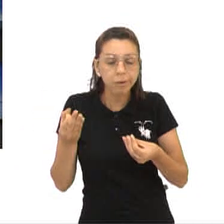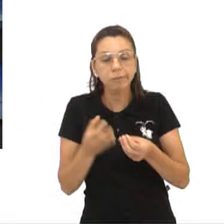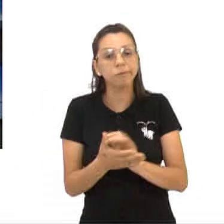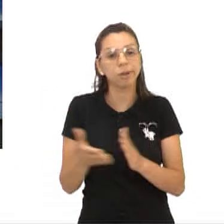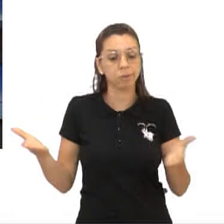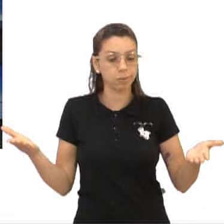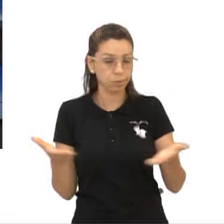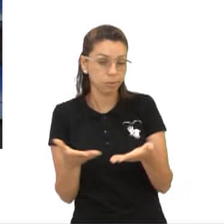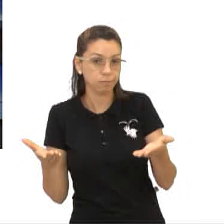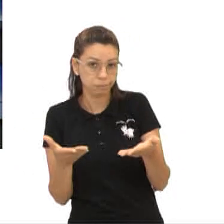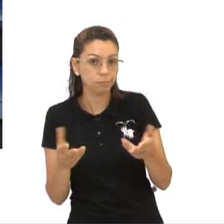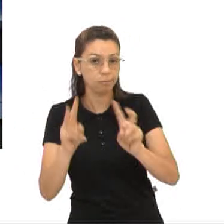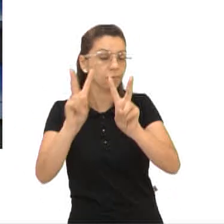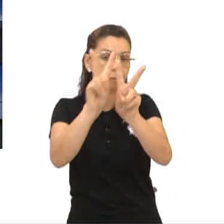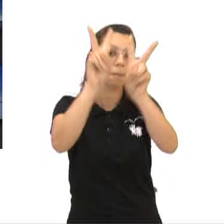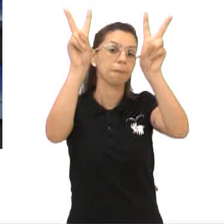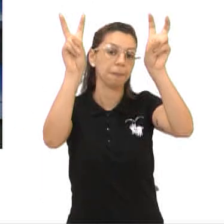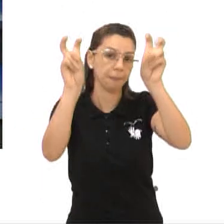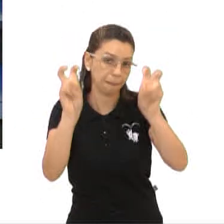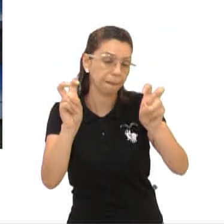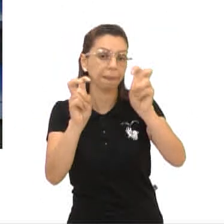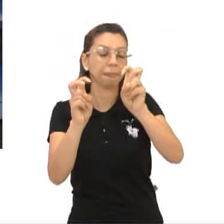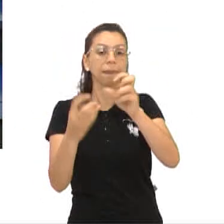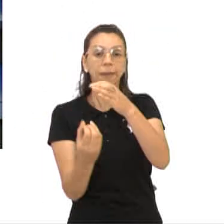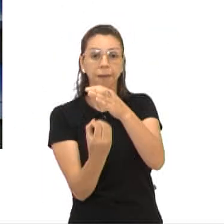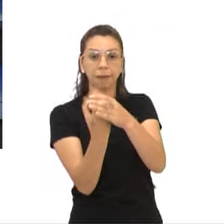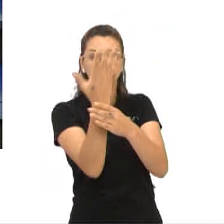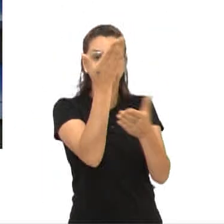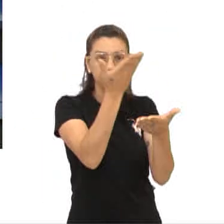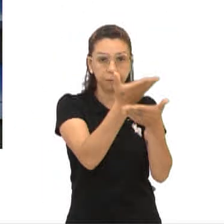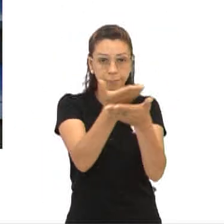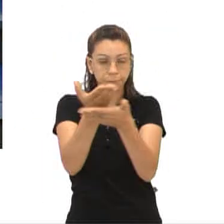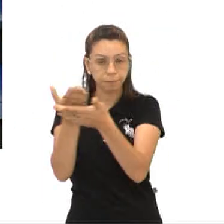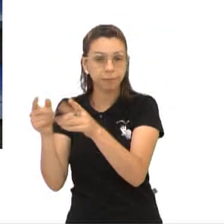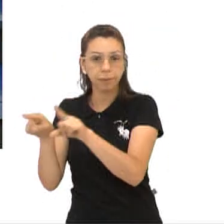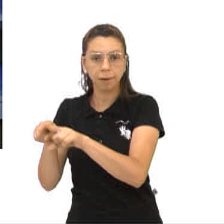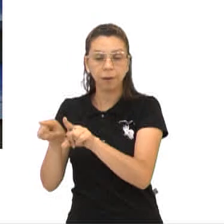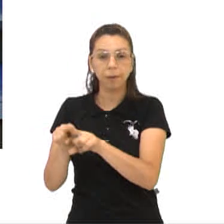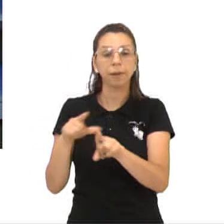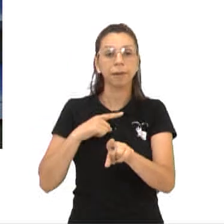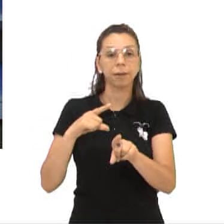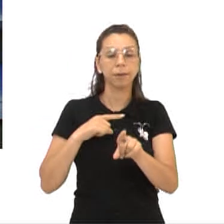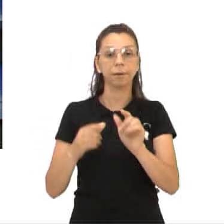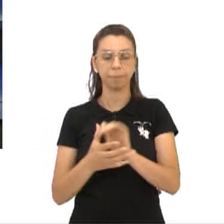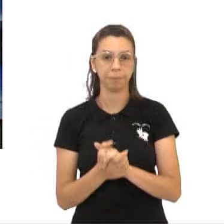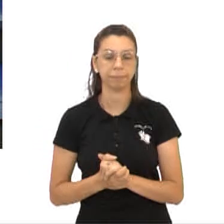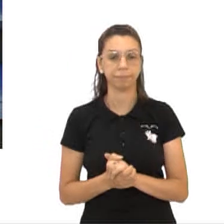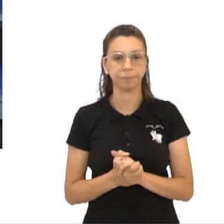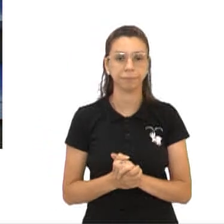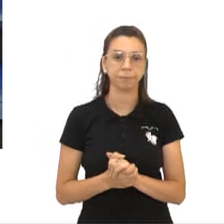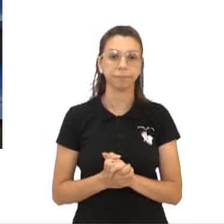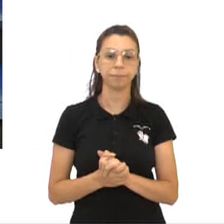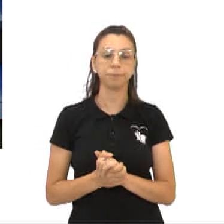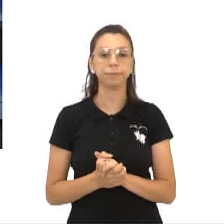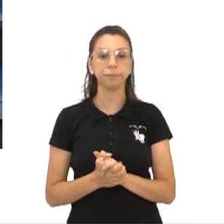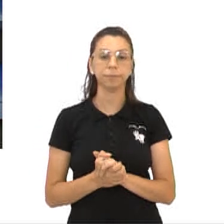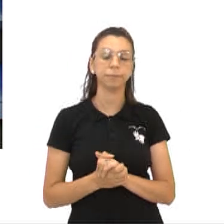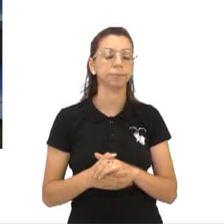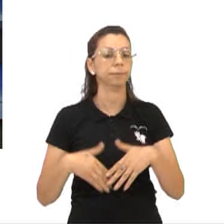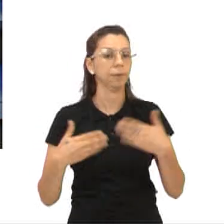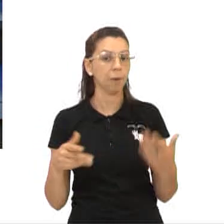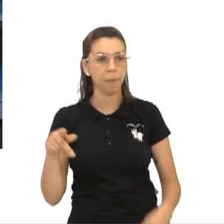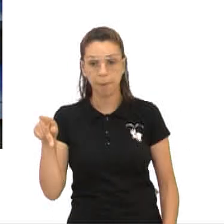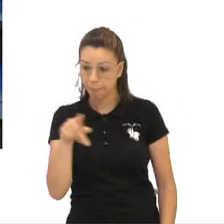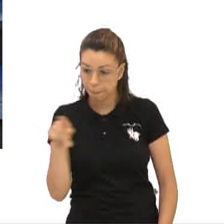dias desse grande tema que é a ecologia e os ecossistemas. Professor Eloy, quando